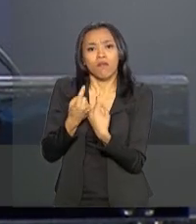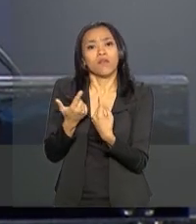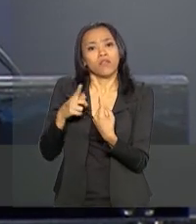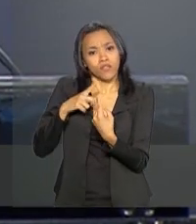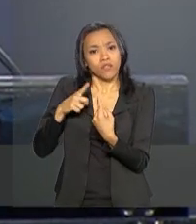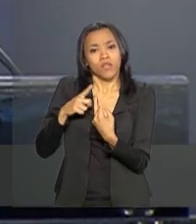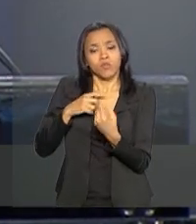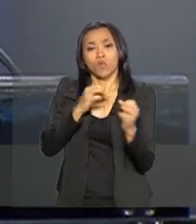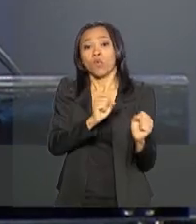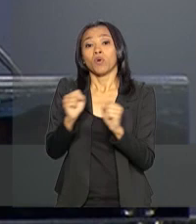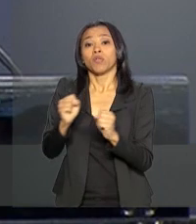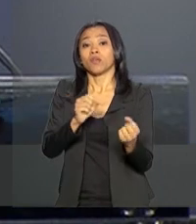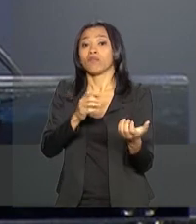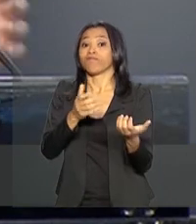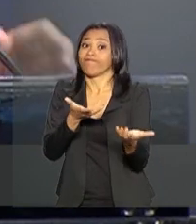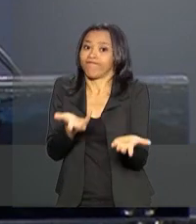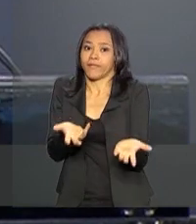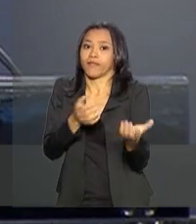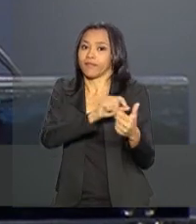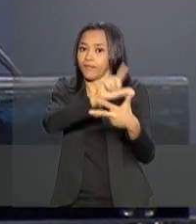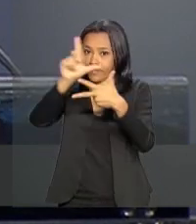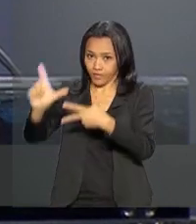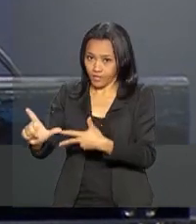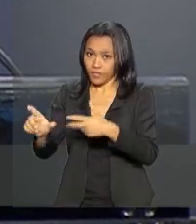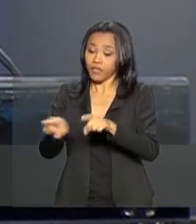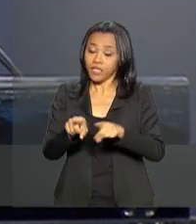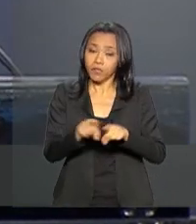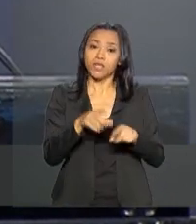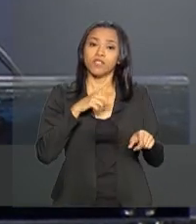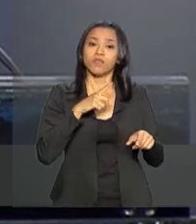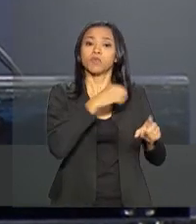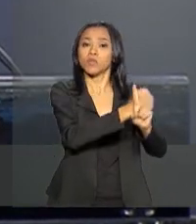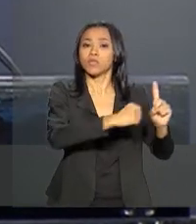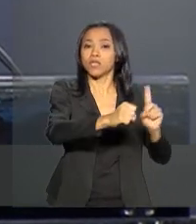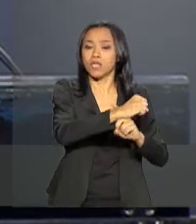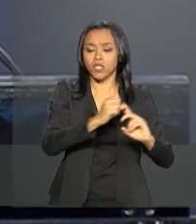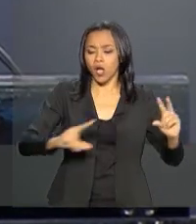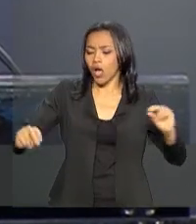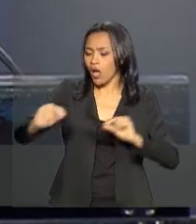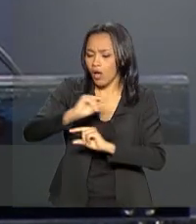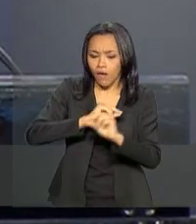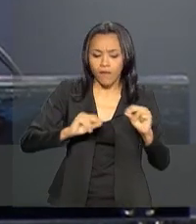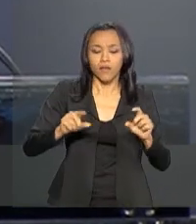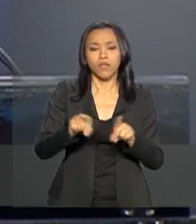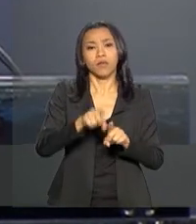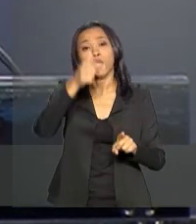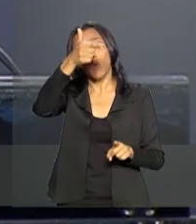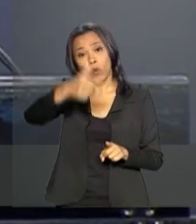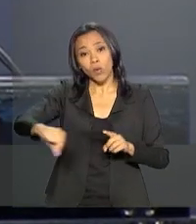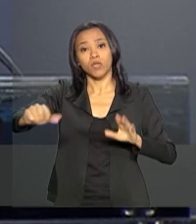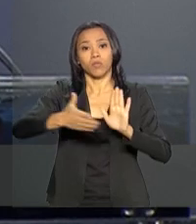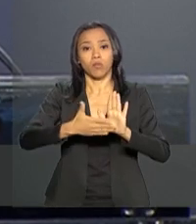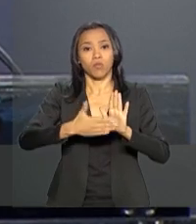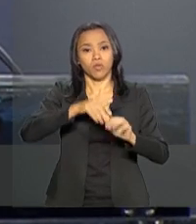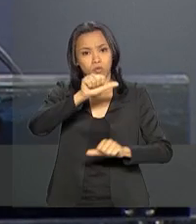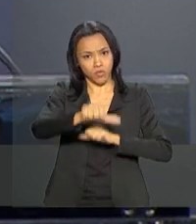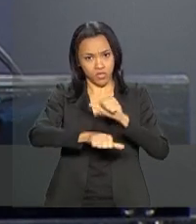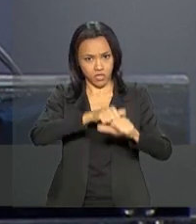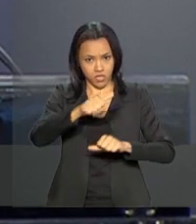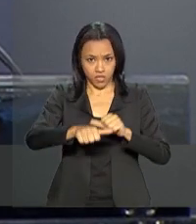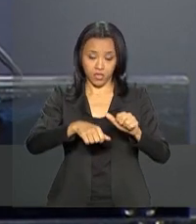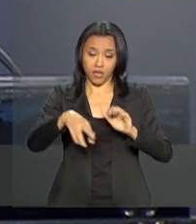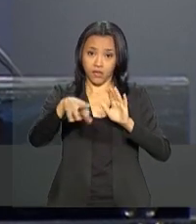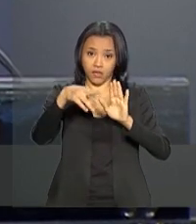a sociedade brasileira. Por exemplo, quando fizemos a reforma trabalhista, que é uma reforma corajosa, ousada até, e que